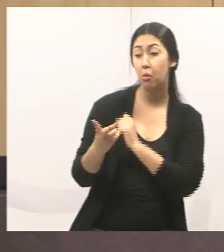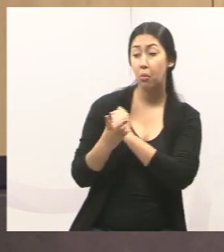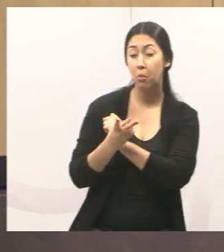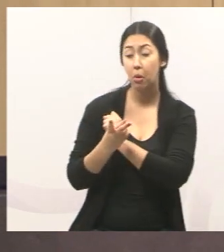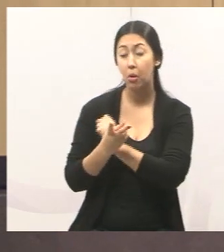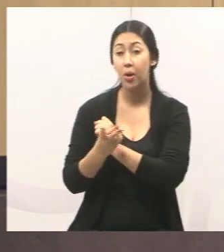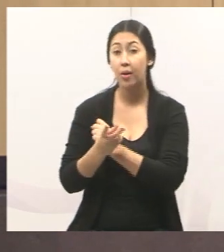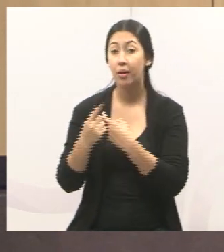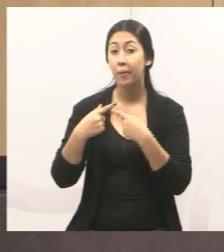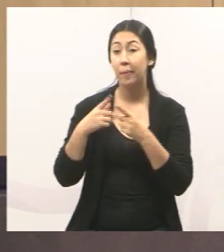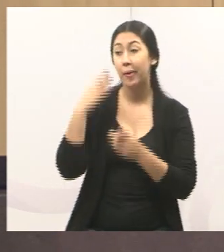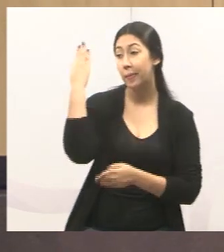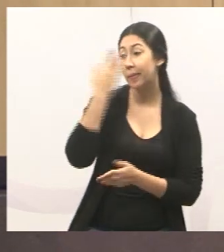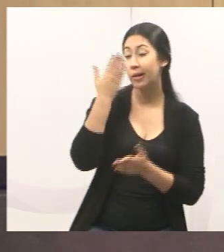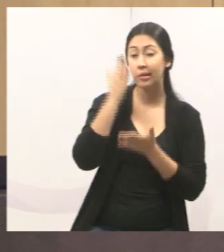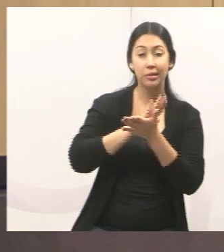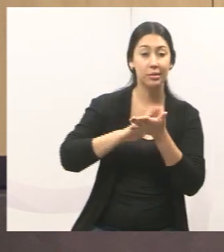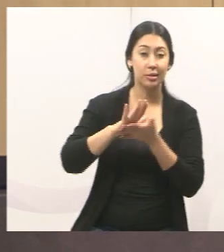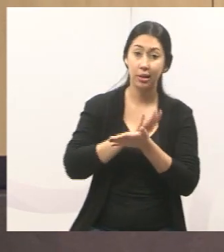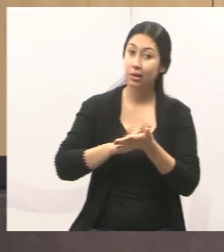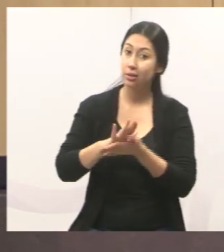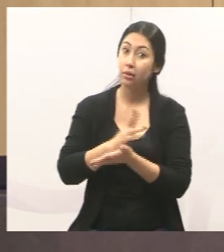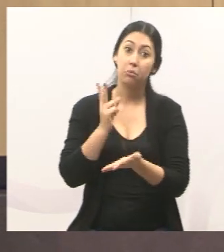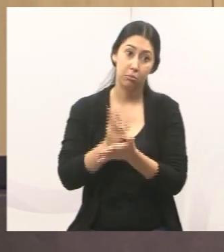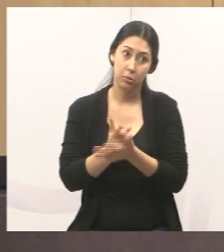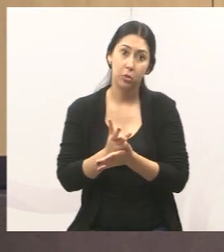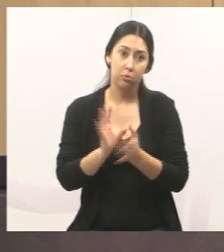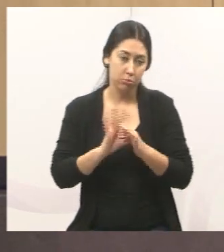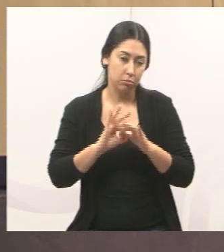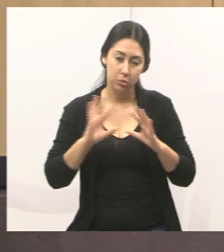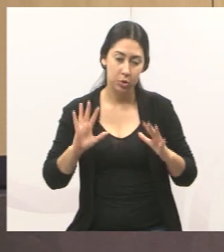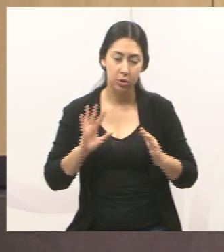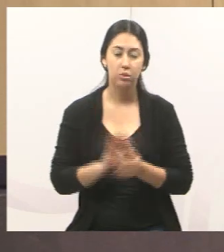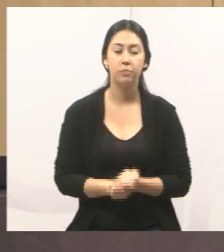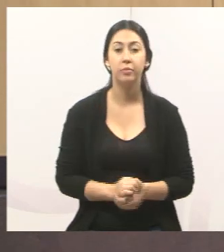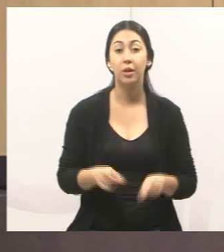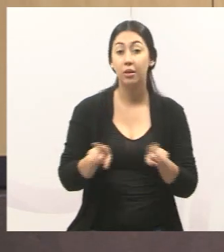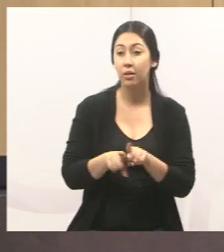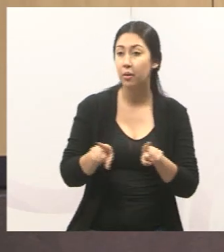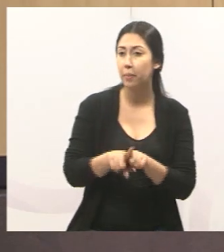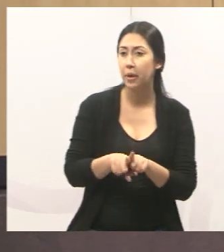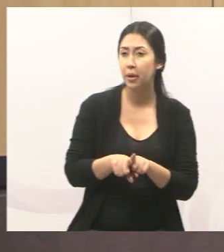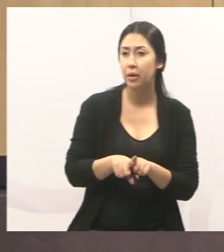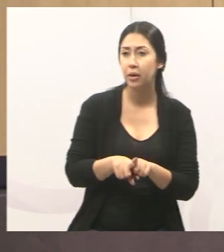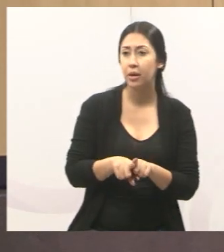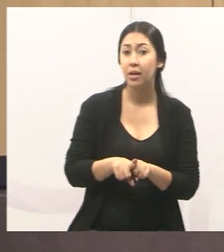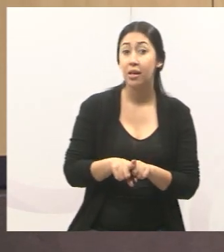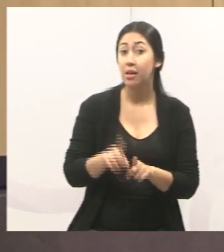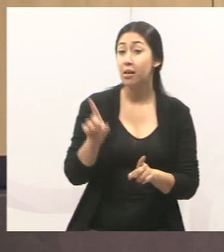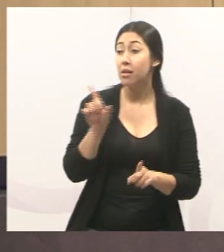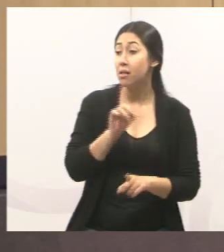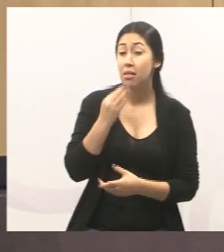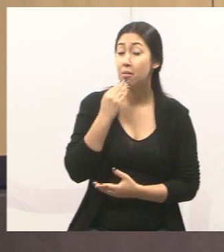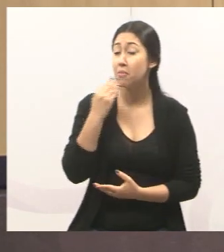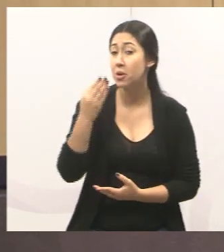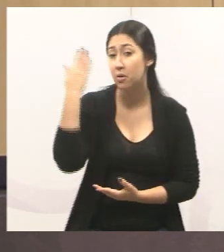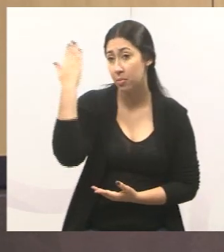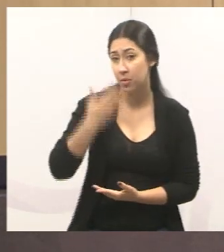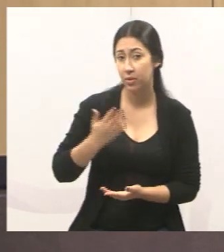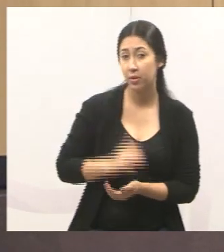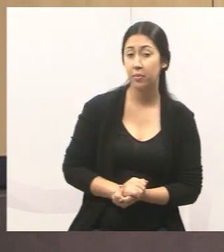provas, apesar do prazo para tanto. Também não postulou a realização da perícia à hora pretendida. Por